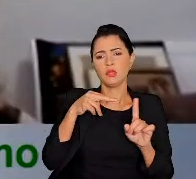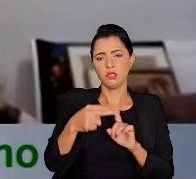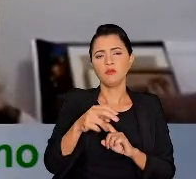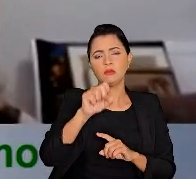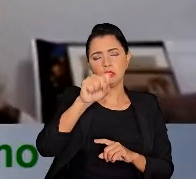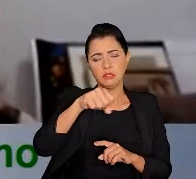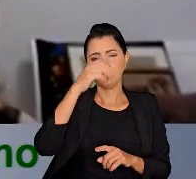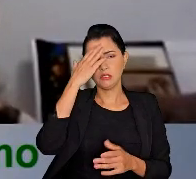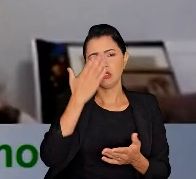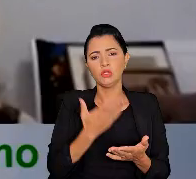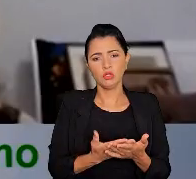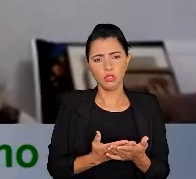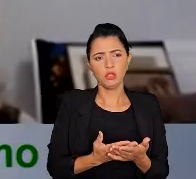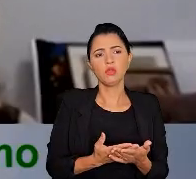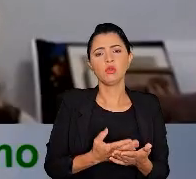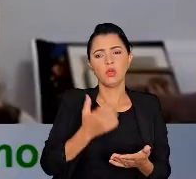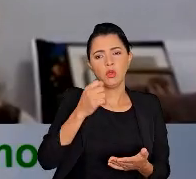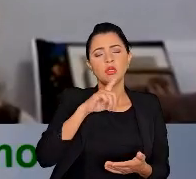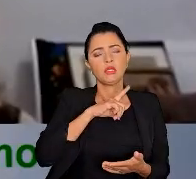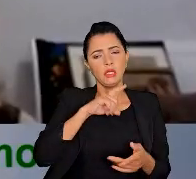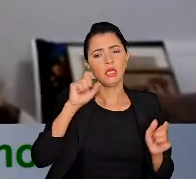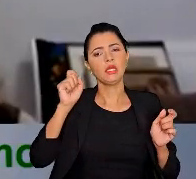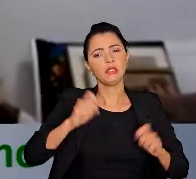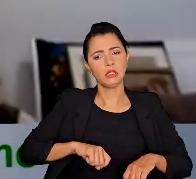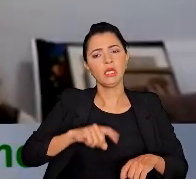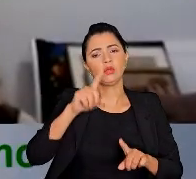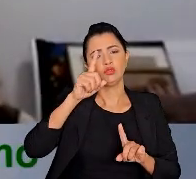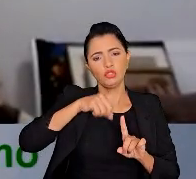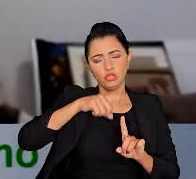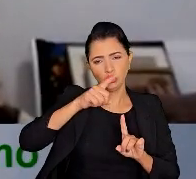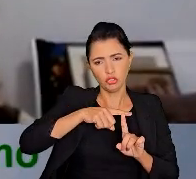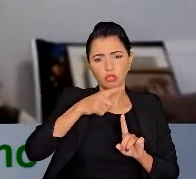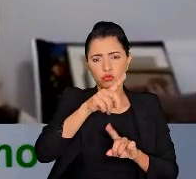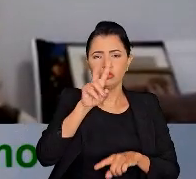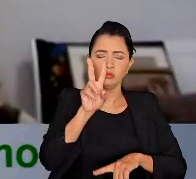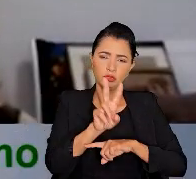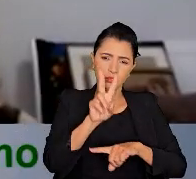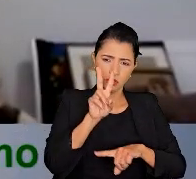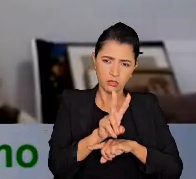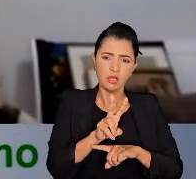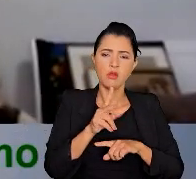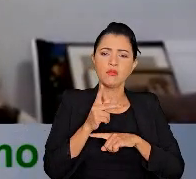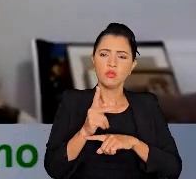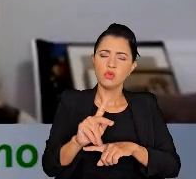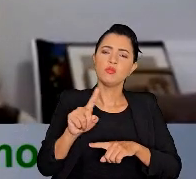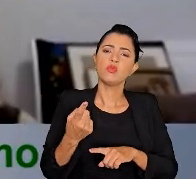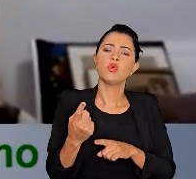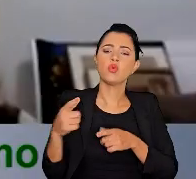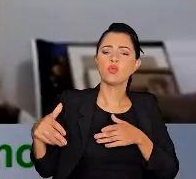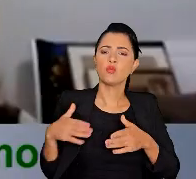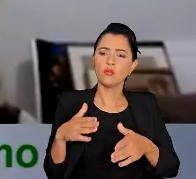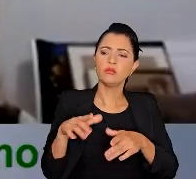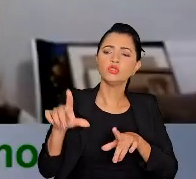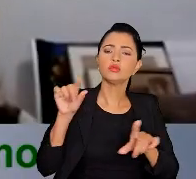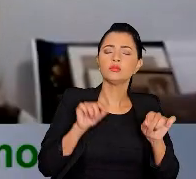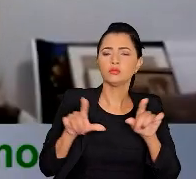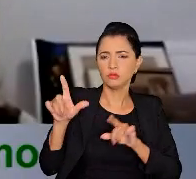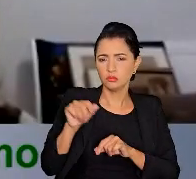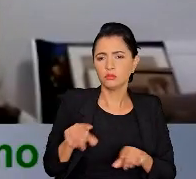sim. Acredito que deva existir esse tipo de proteção e a busca de um caminho alternativo.